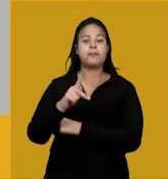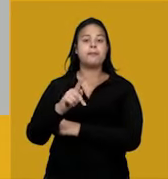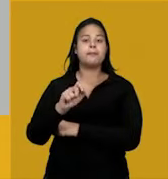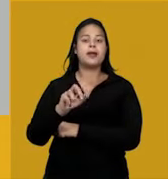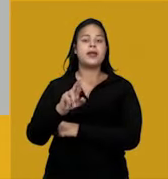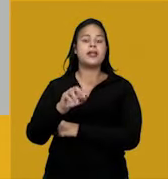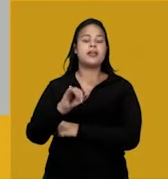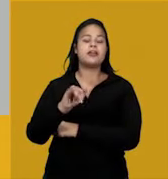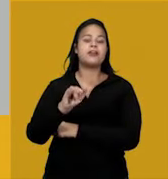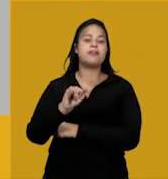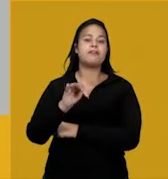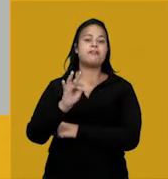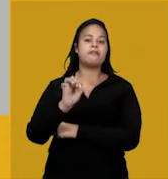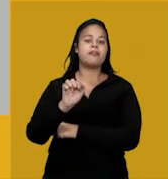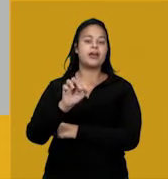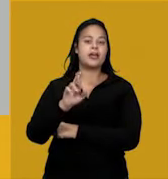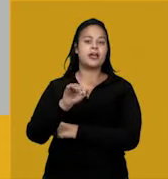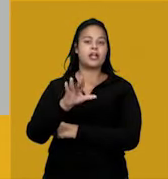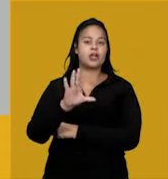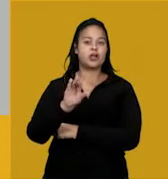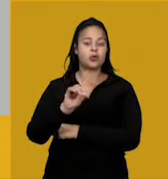pelos gânglios